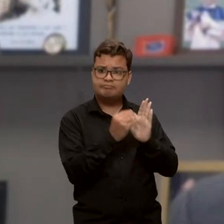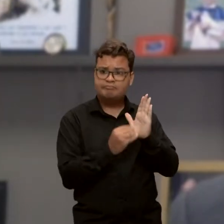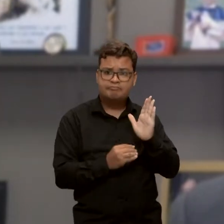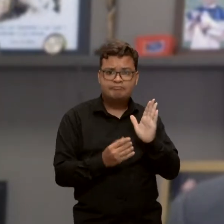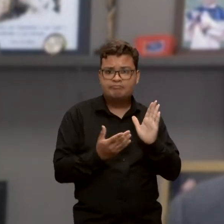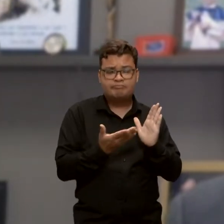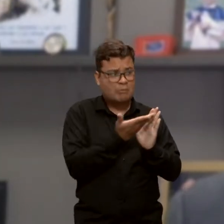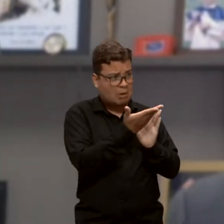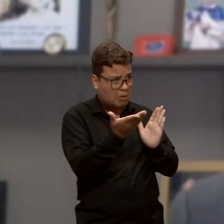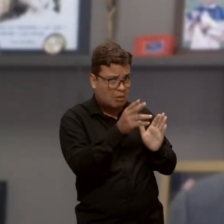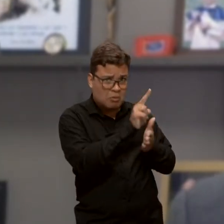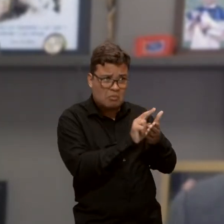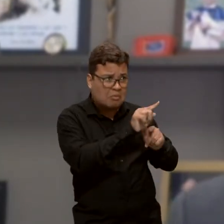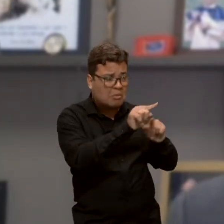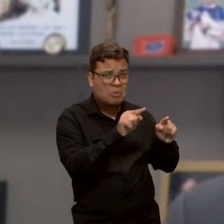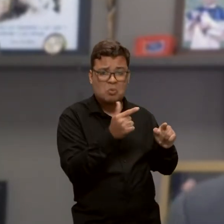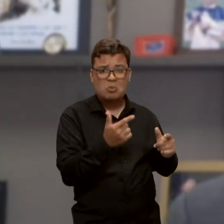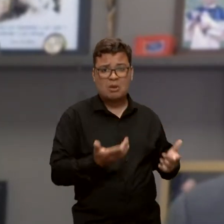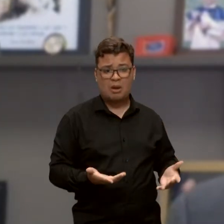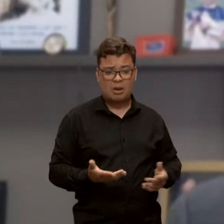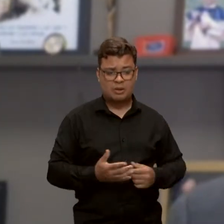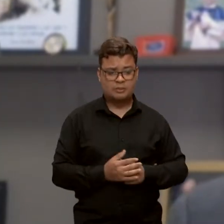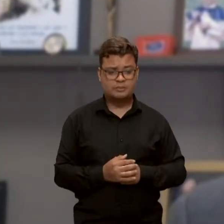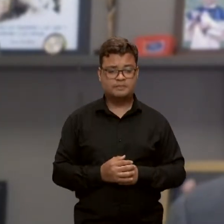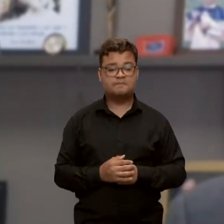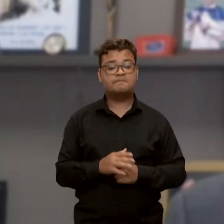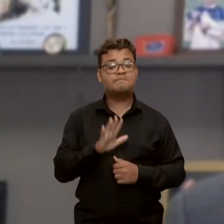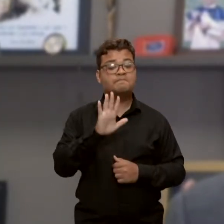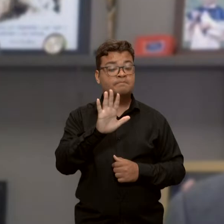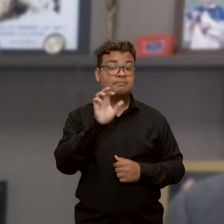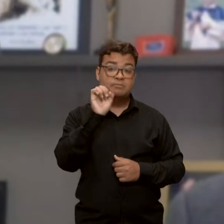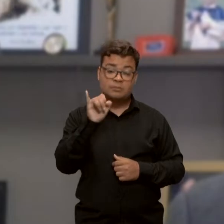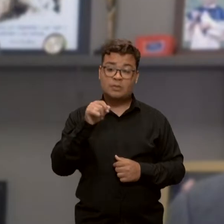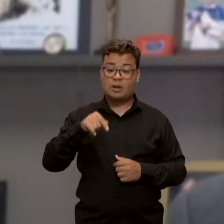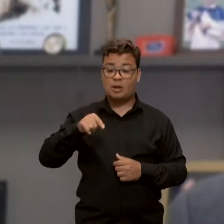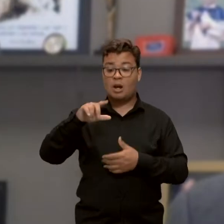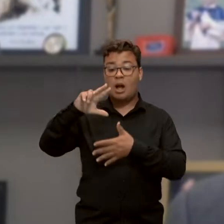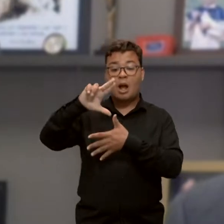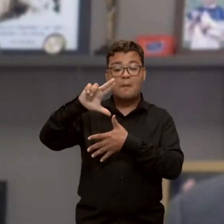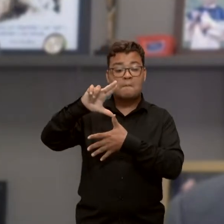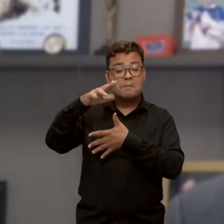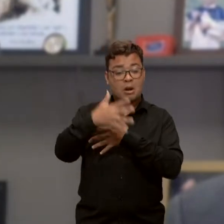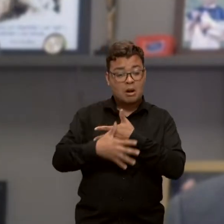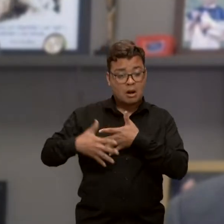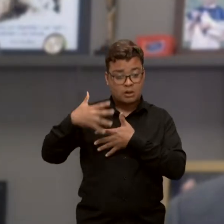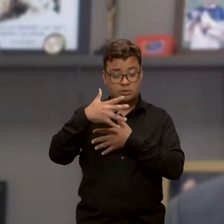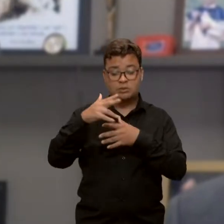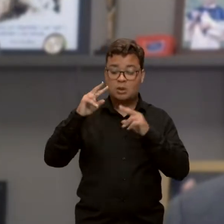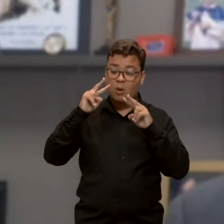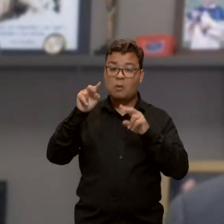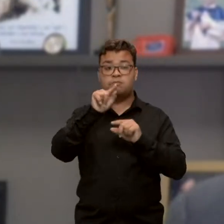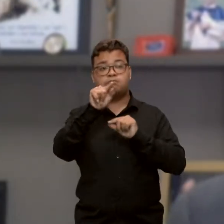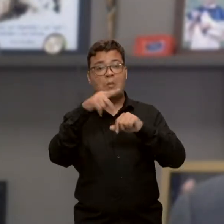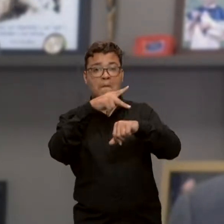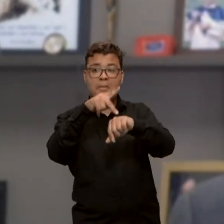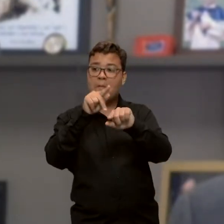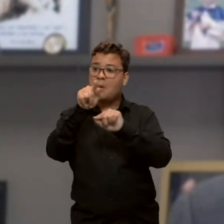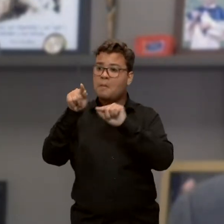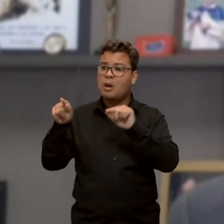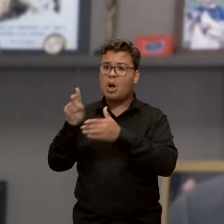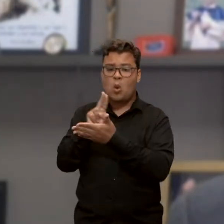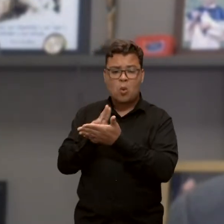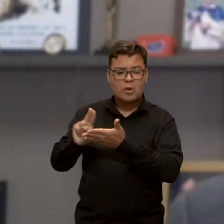mais abrangente. Se a gente olhar na América Latina, qual é o país que tem mais